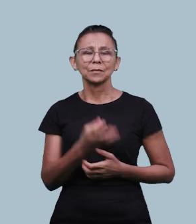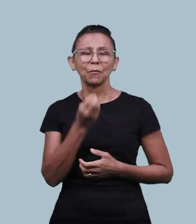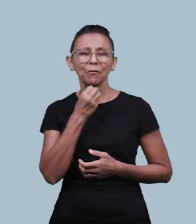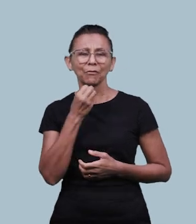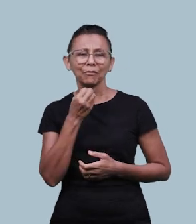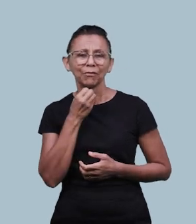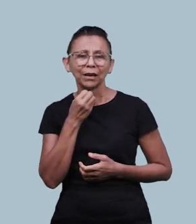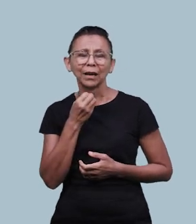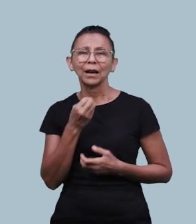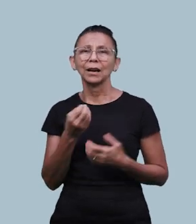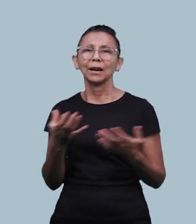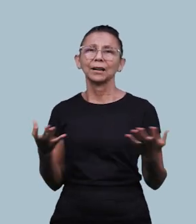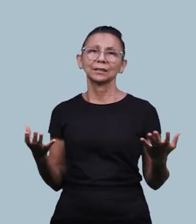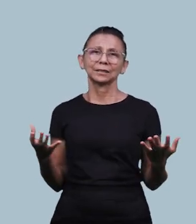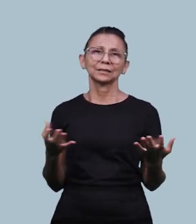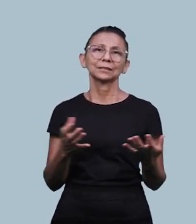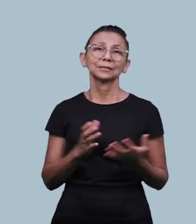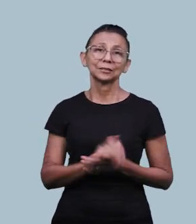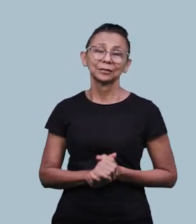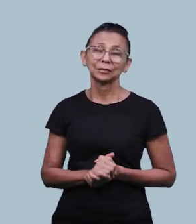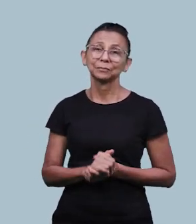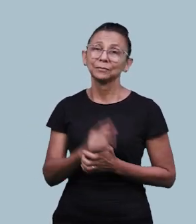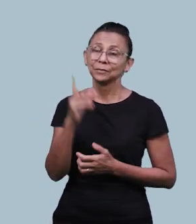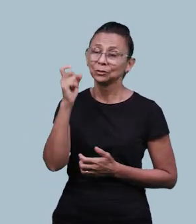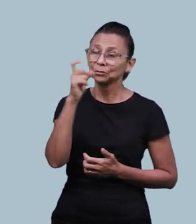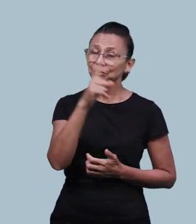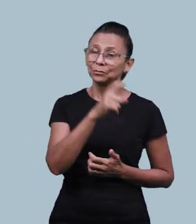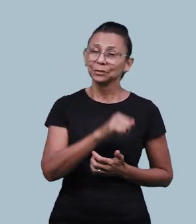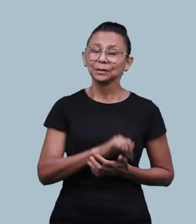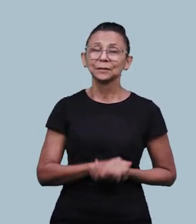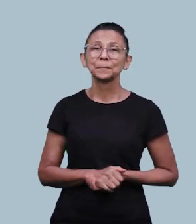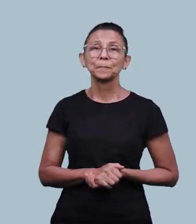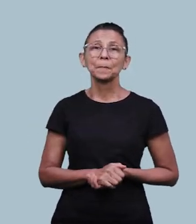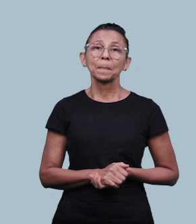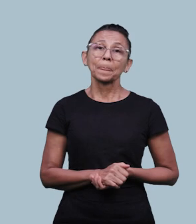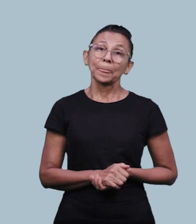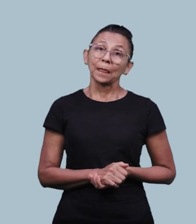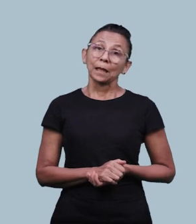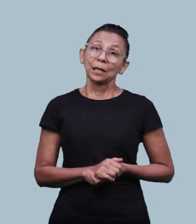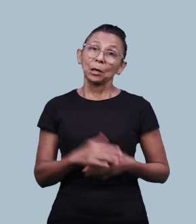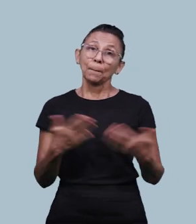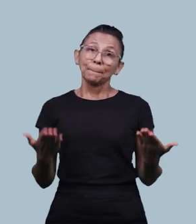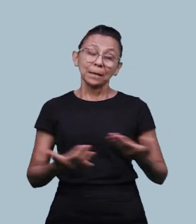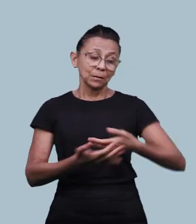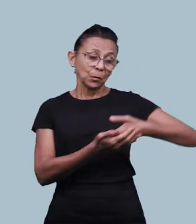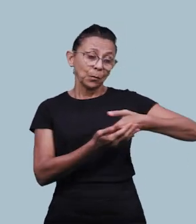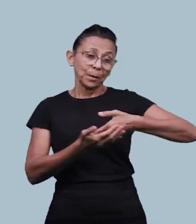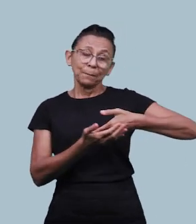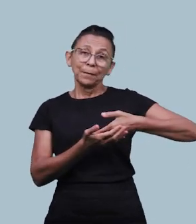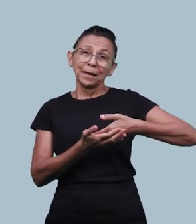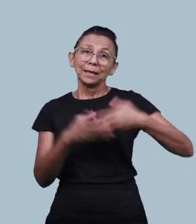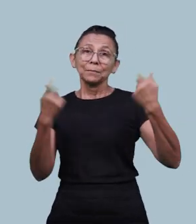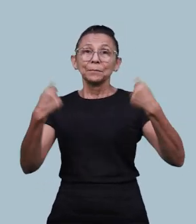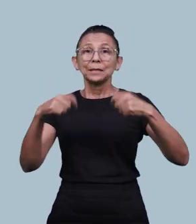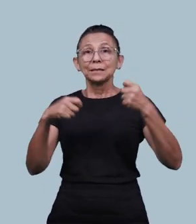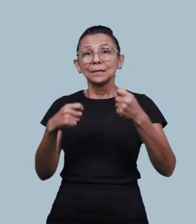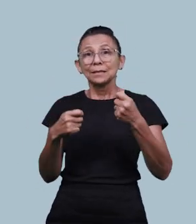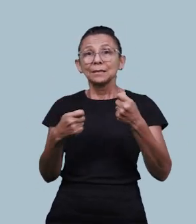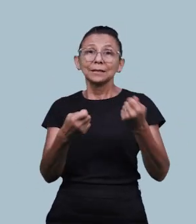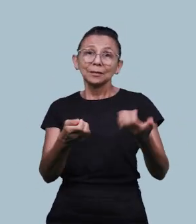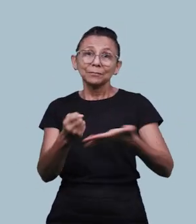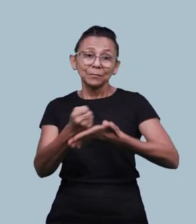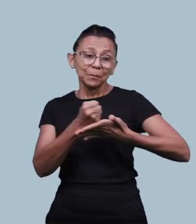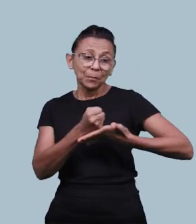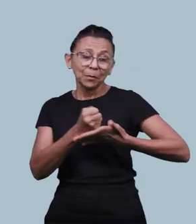impotentes, incompetentes na realização dessa função. E nós temos que estabelecer um vínculo. Há um bebê que depende de nós. Então,